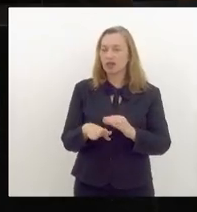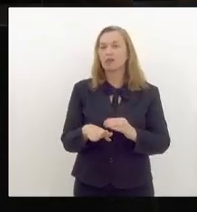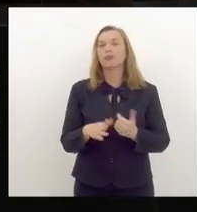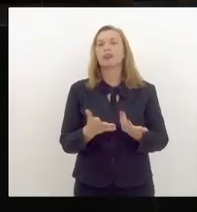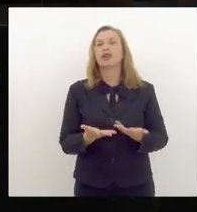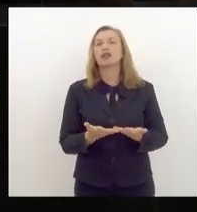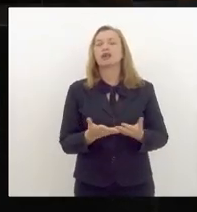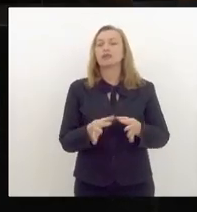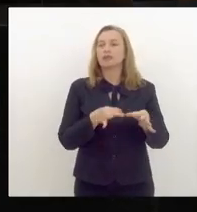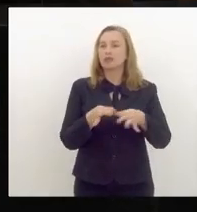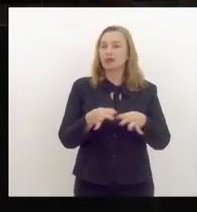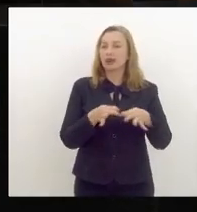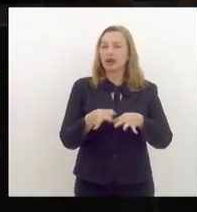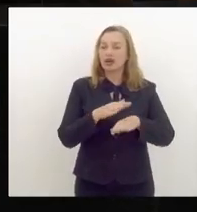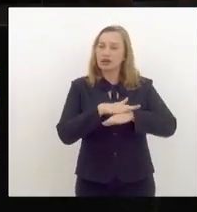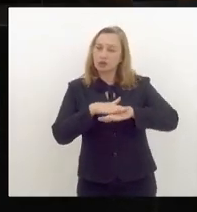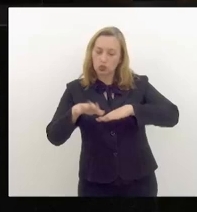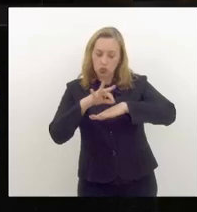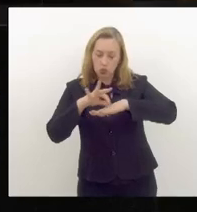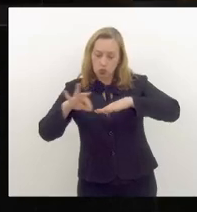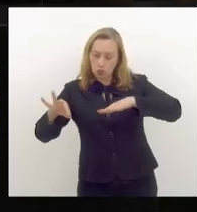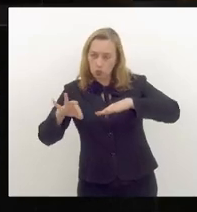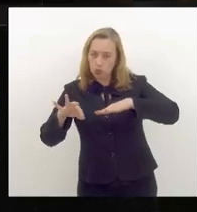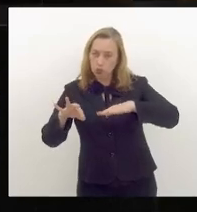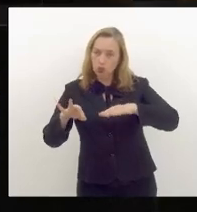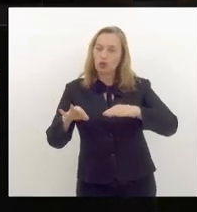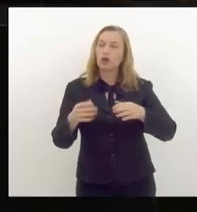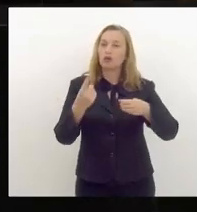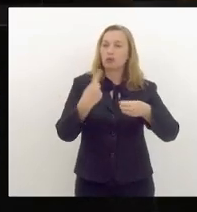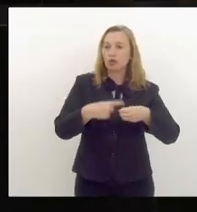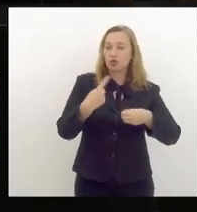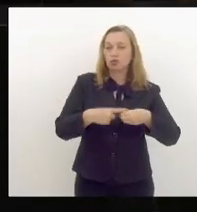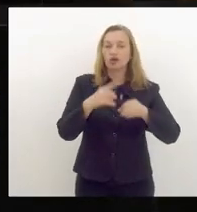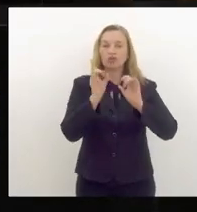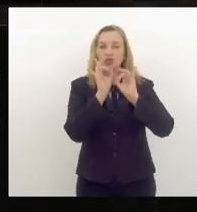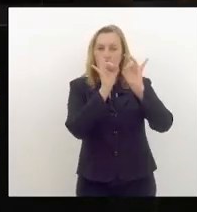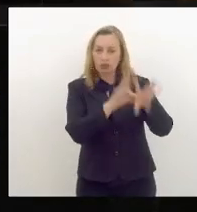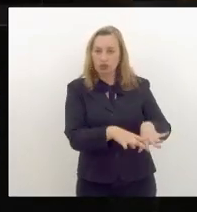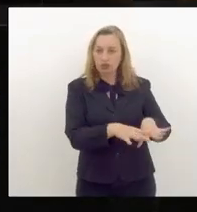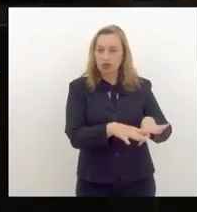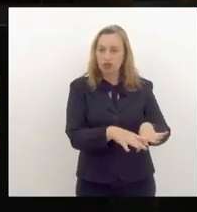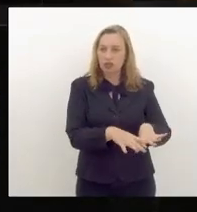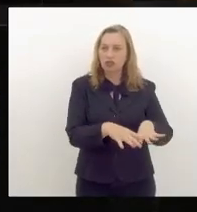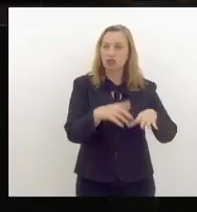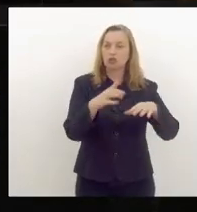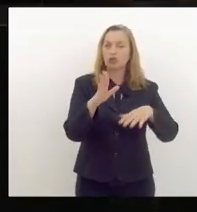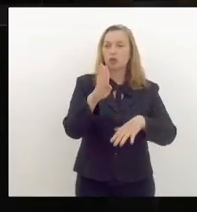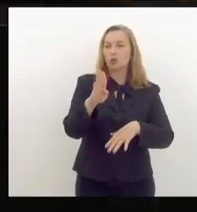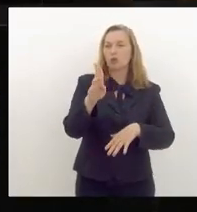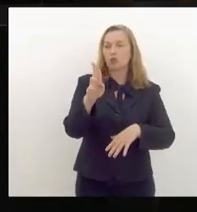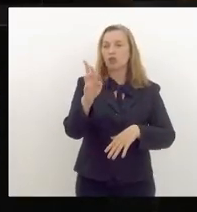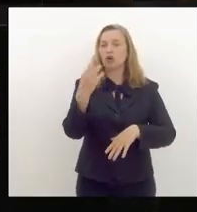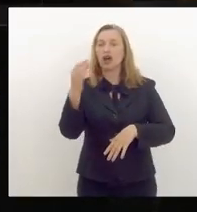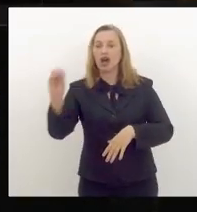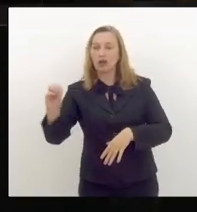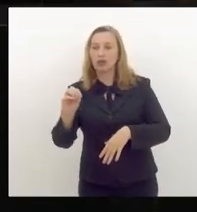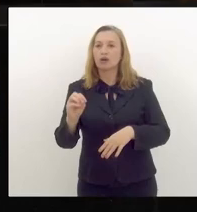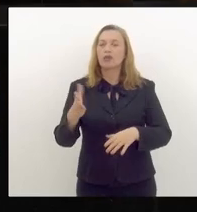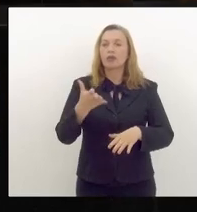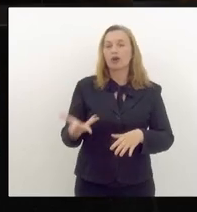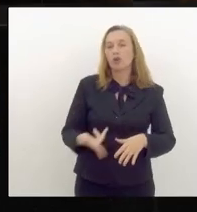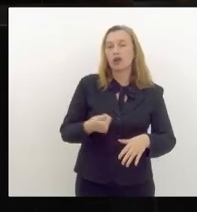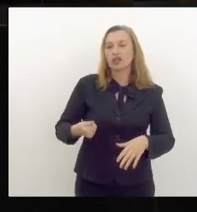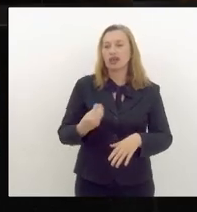asfalto para nossa periferia para os bairros que estão abandonados com as ruas esburacadas pra gente melhorar a